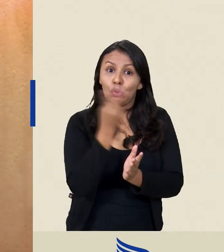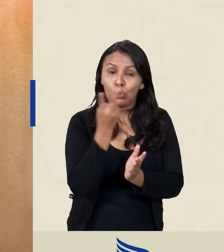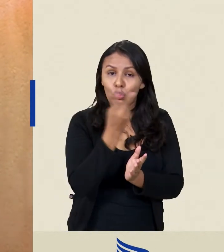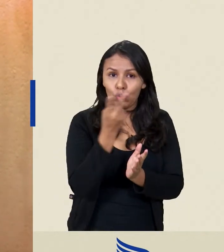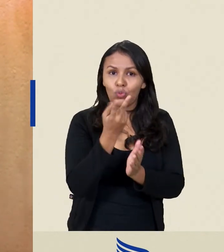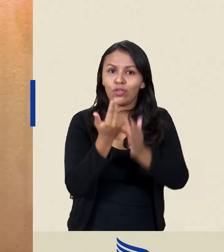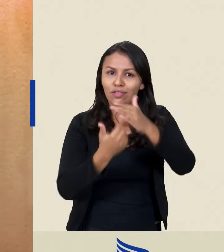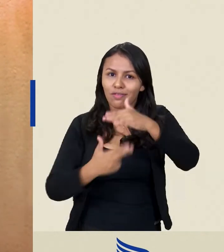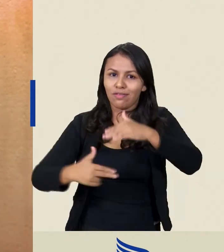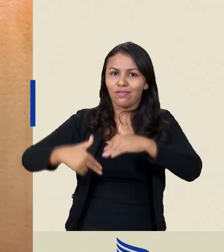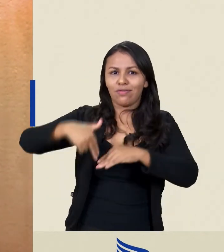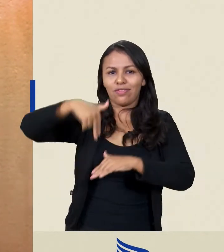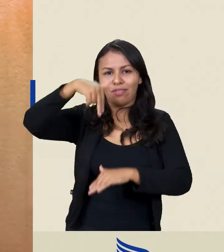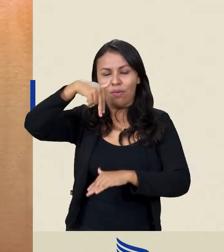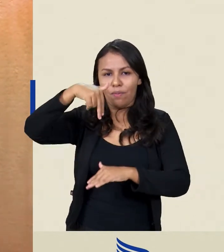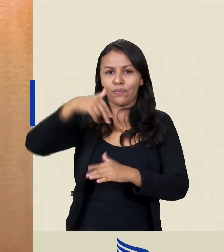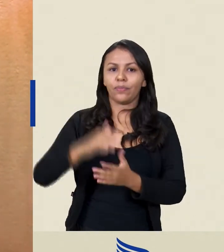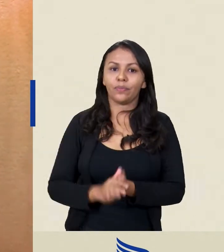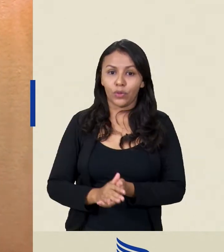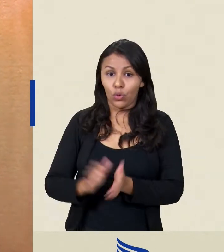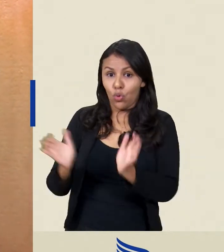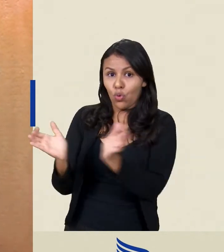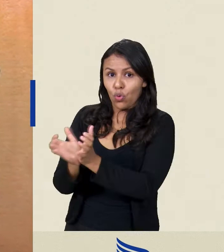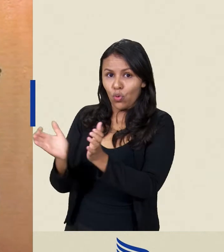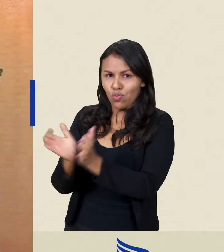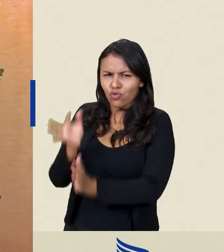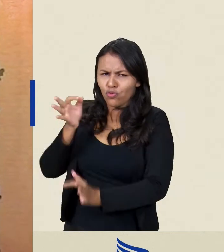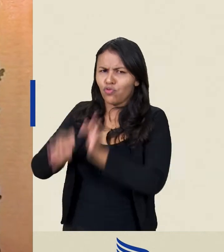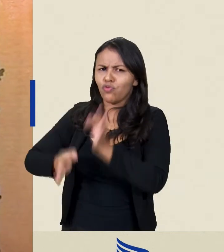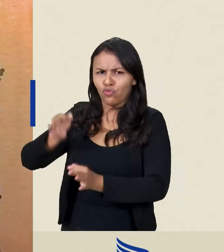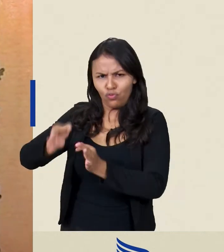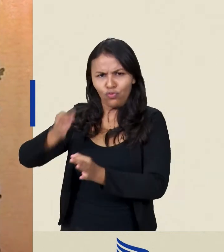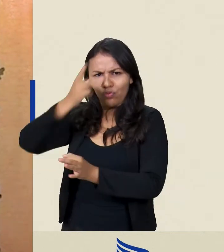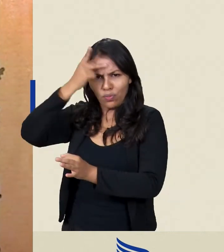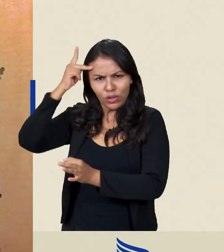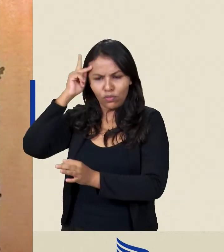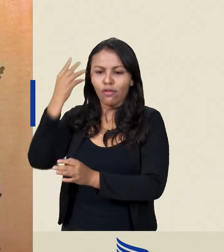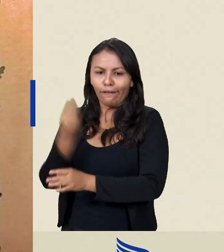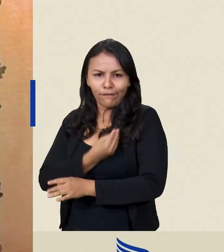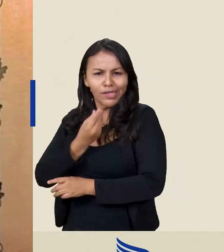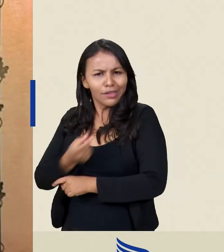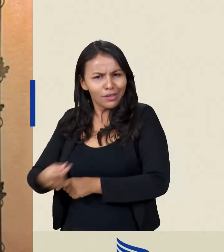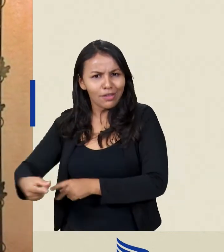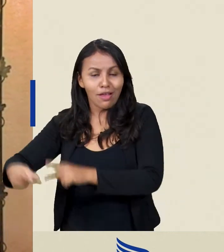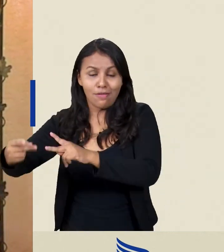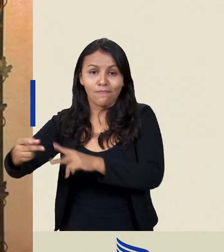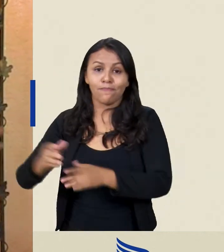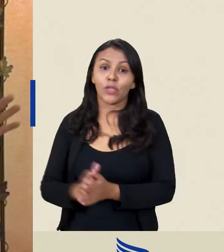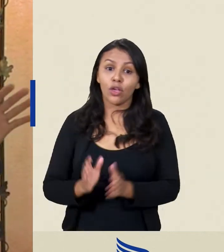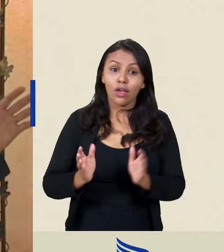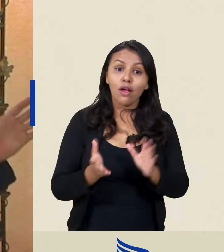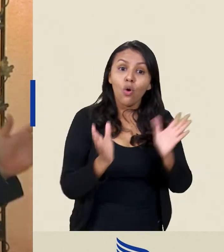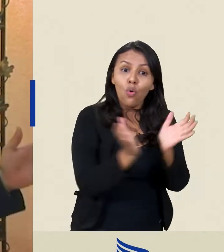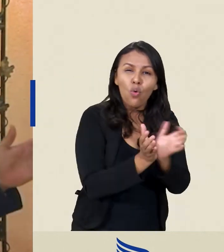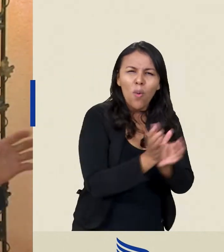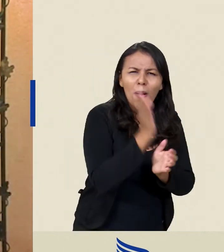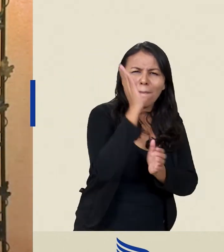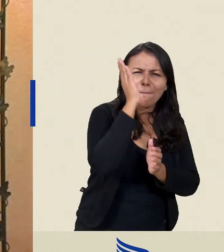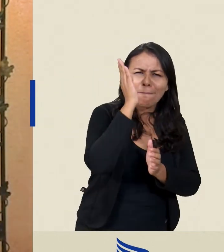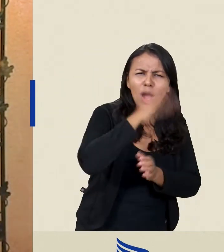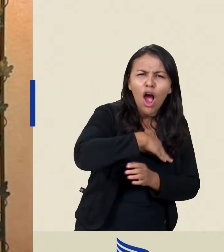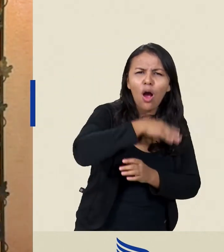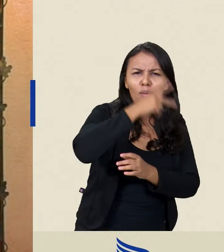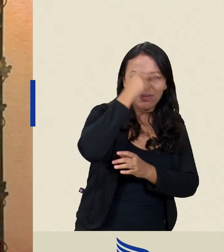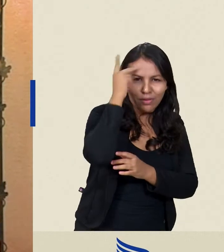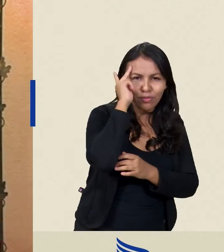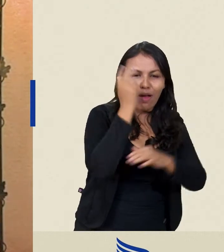ressurreições. A ressurreição dos justos para a vida eterna e a ressurreição dos maus para a